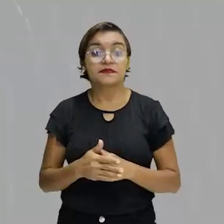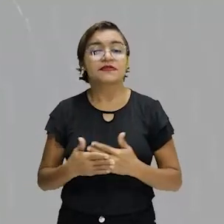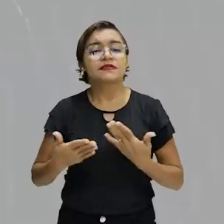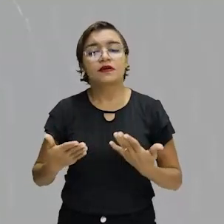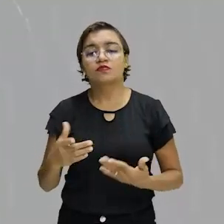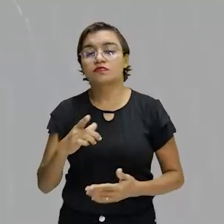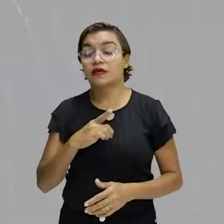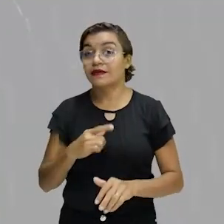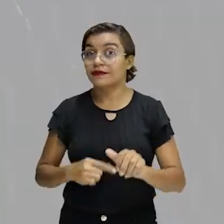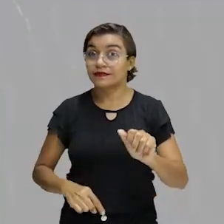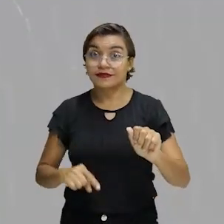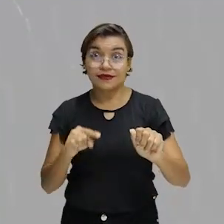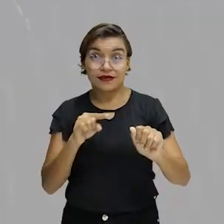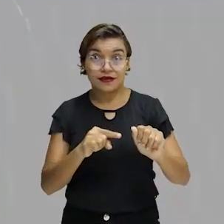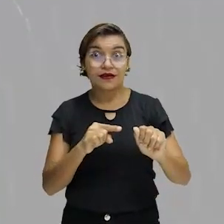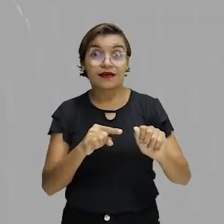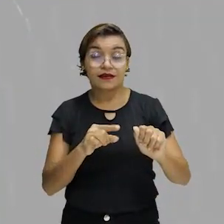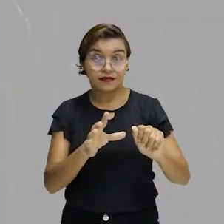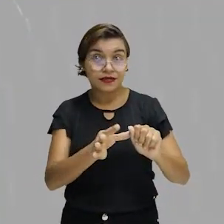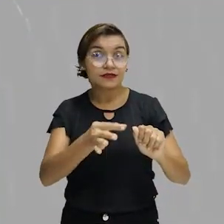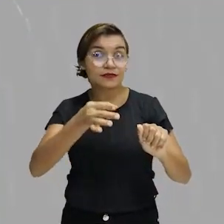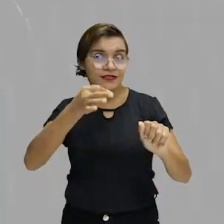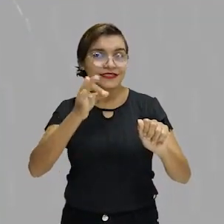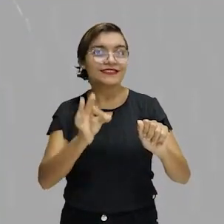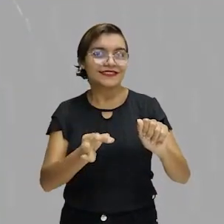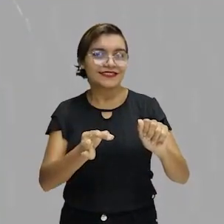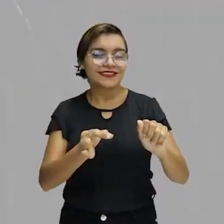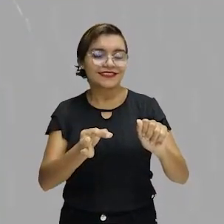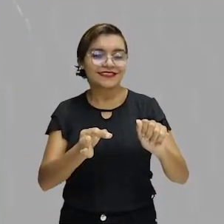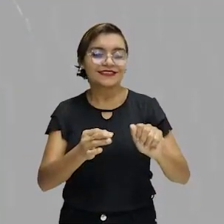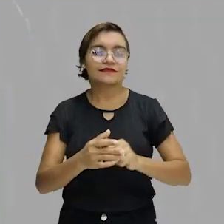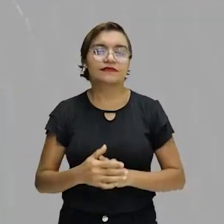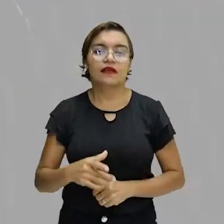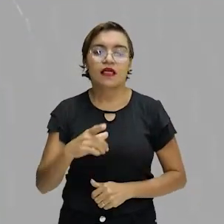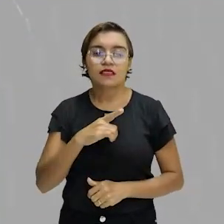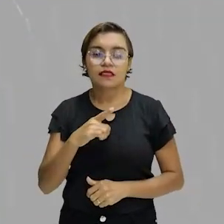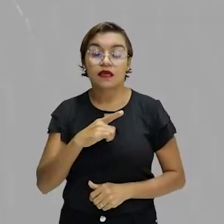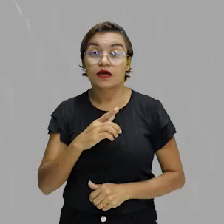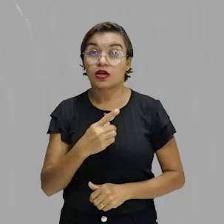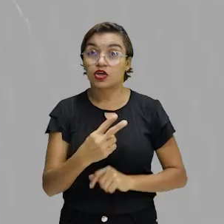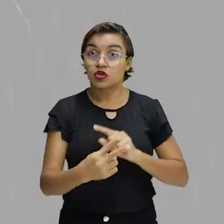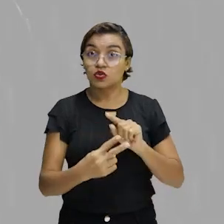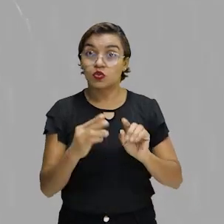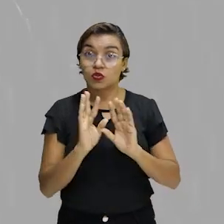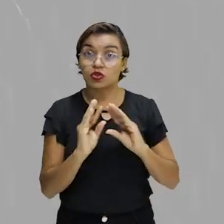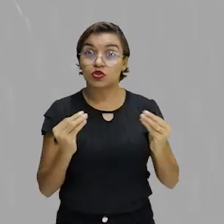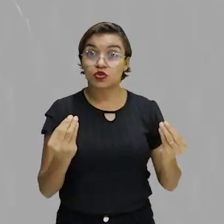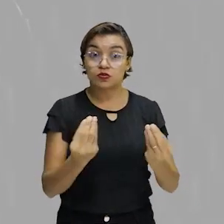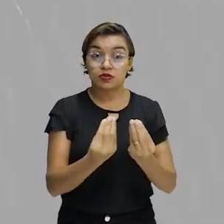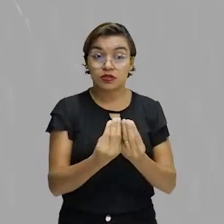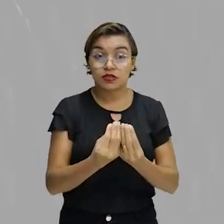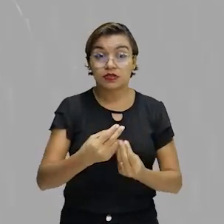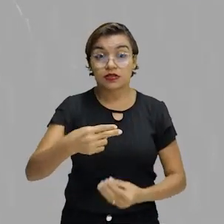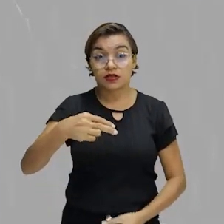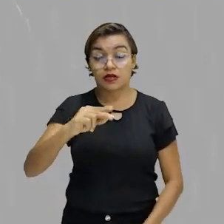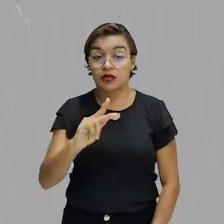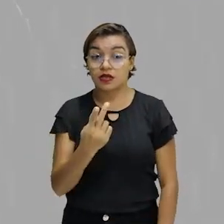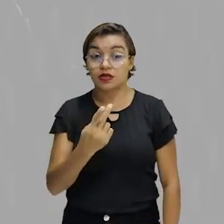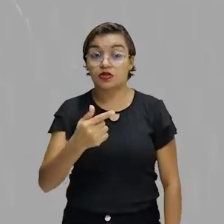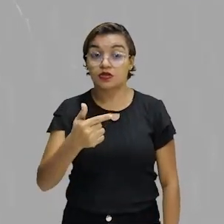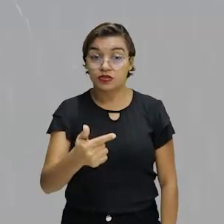chega né letra A que é a alternativa destacada eu tenho duas substâncias o hidrogênio e o oxigênio